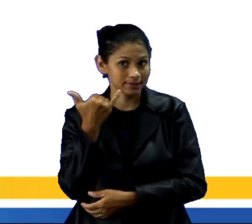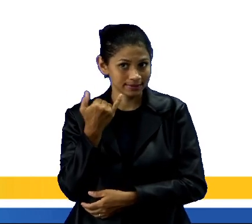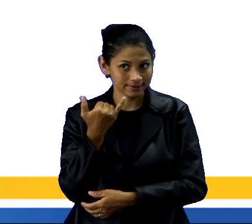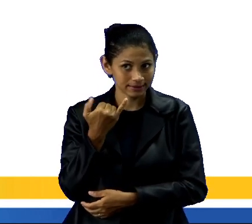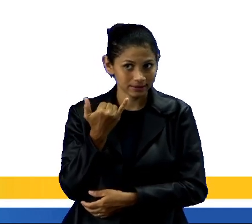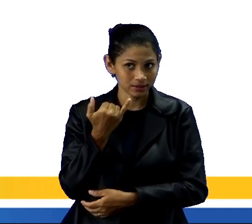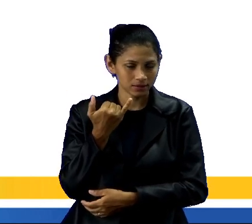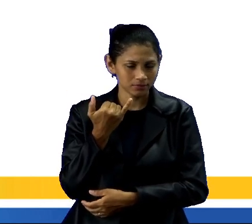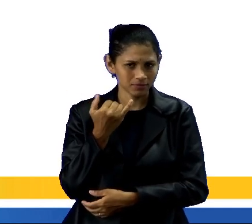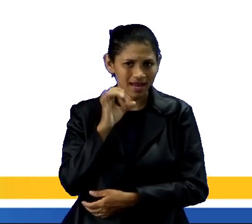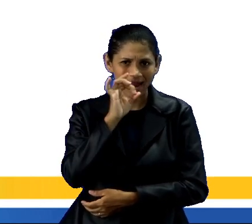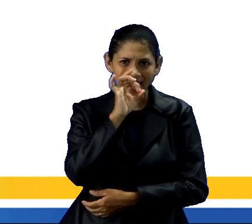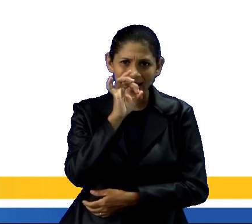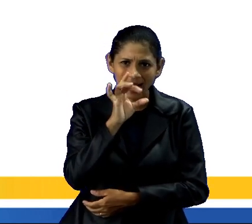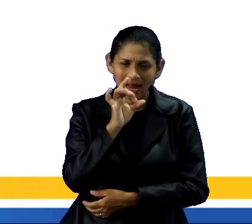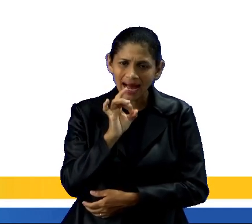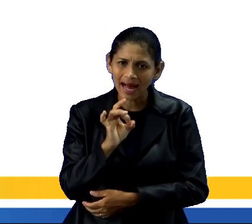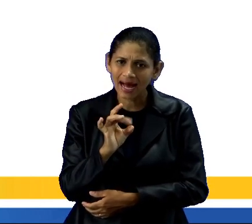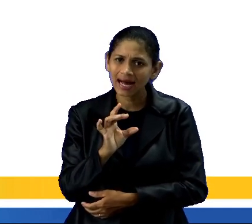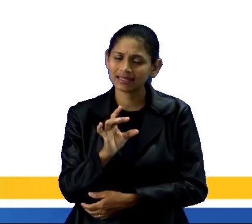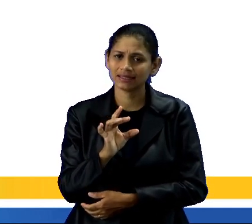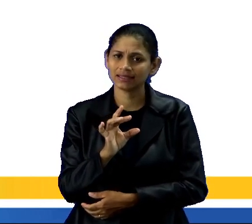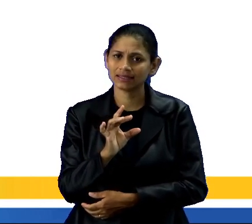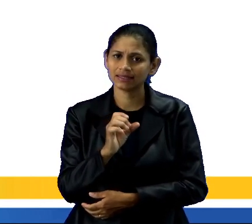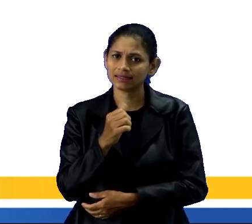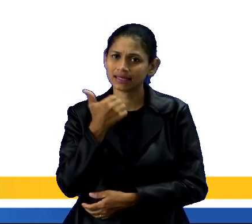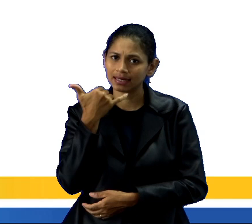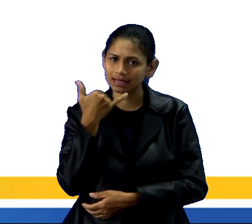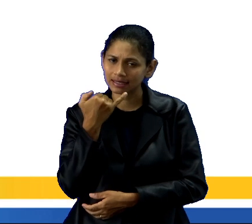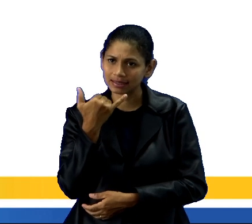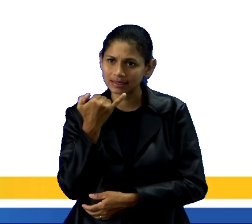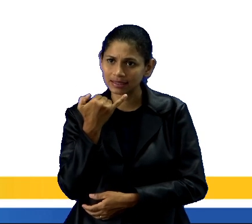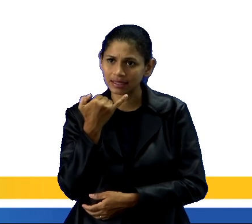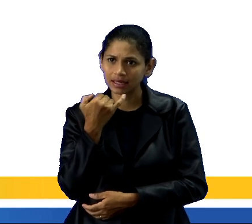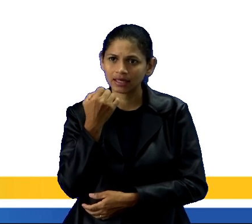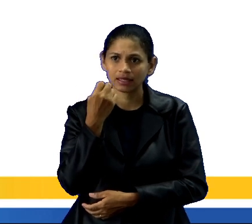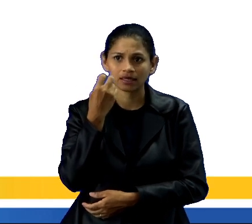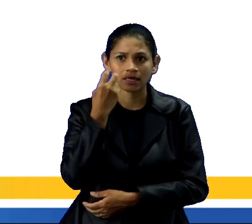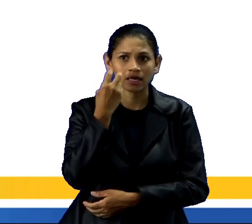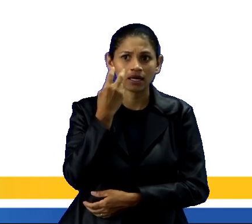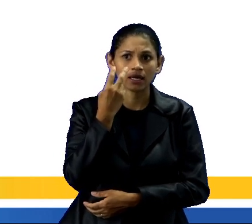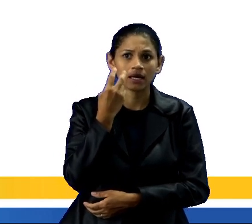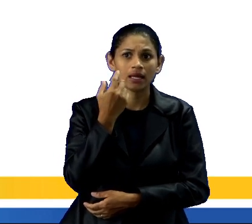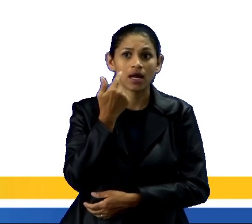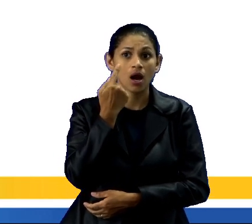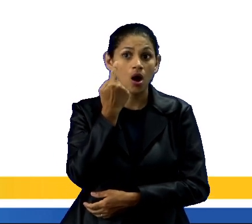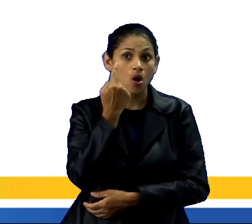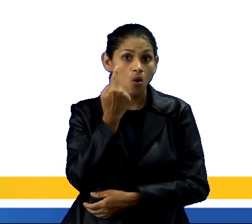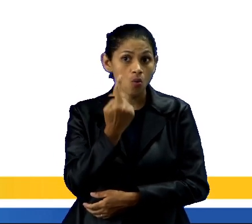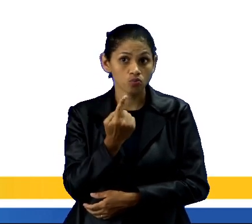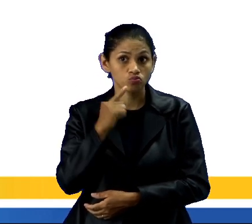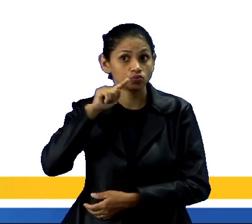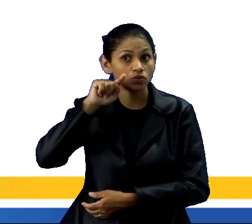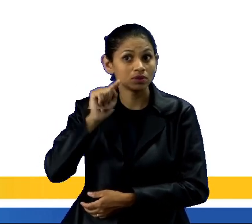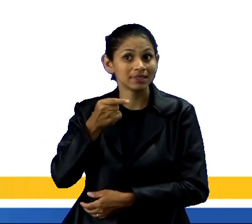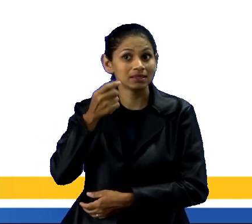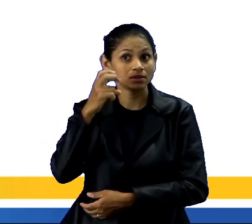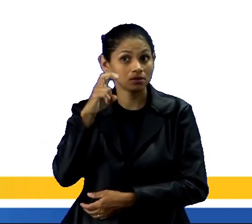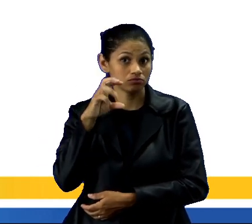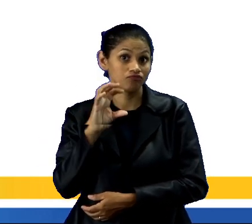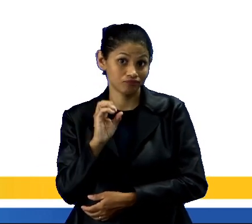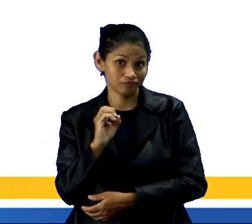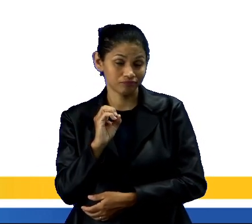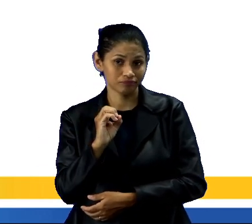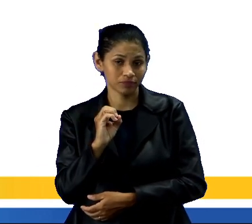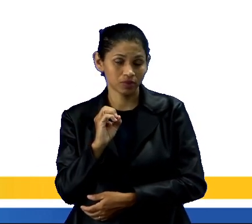é como se nós estivéssemos somando R$ 1,50 2 vezes. Ou seja, eu posso multiplicar isso por 2 ou somar R$ 1,50